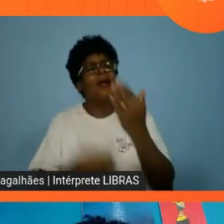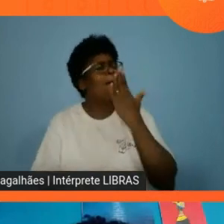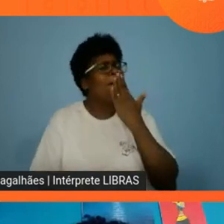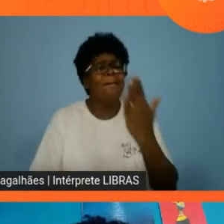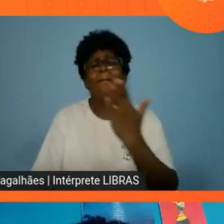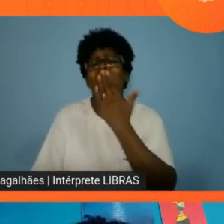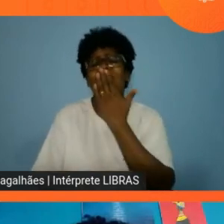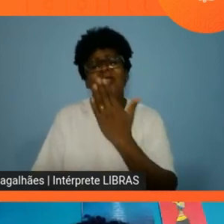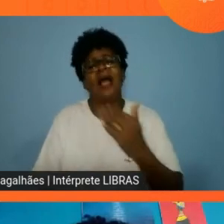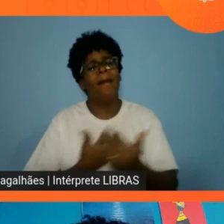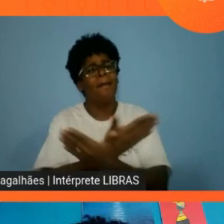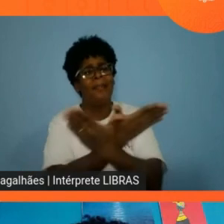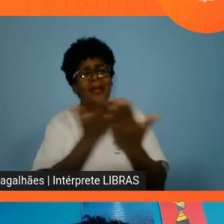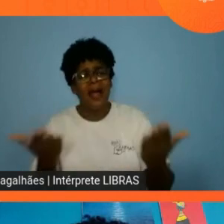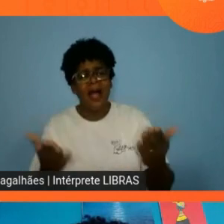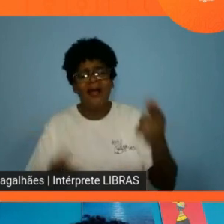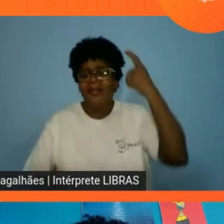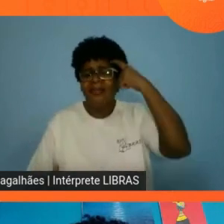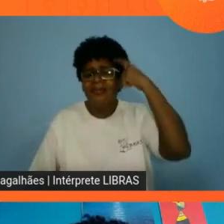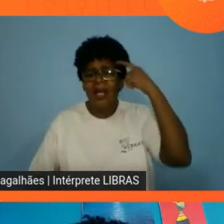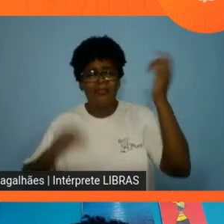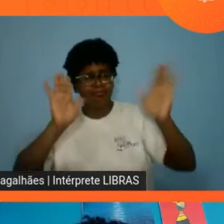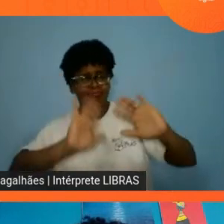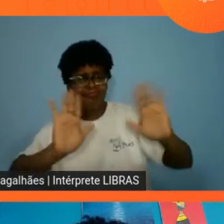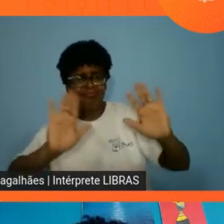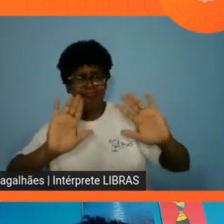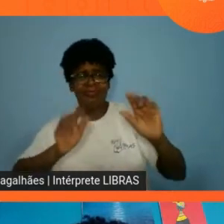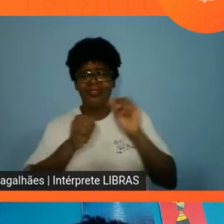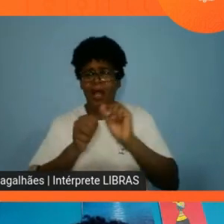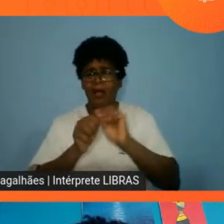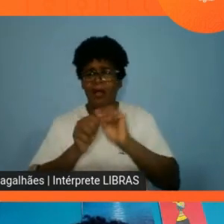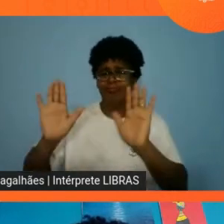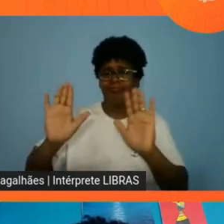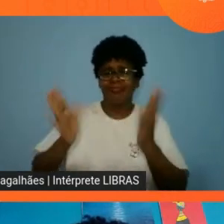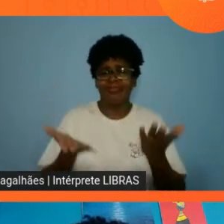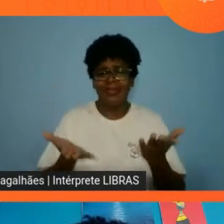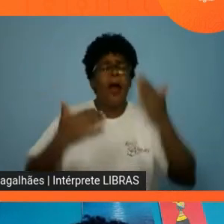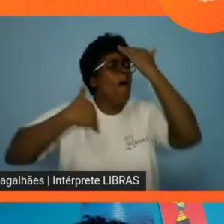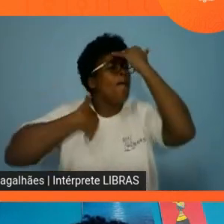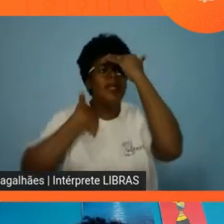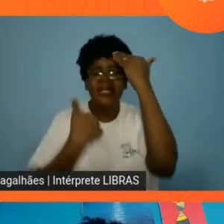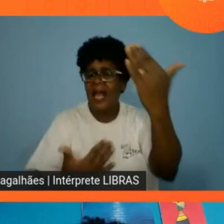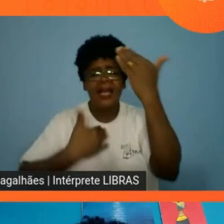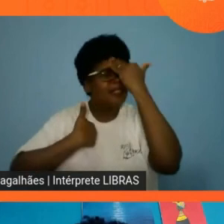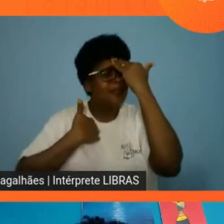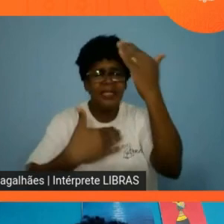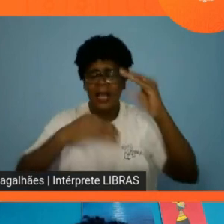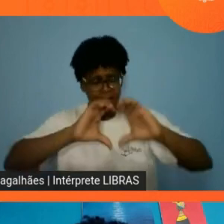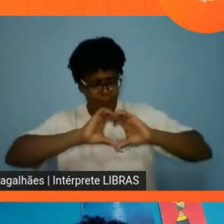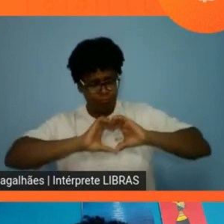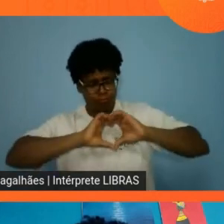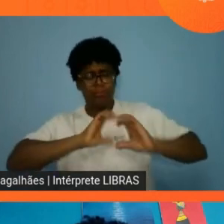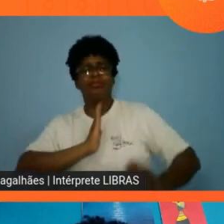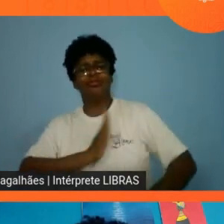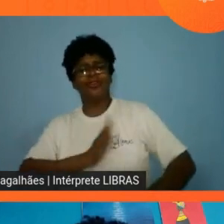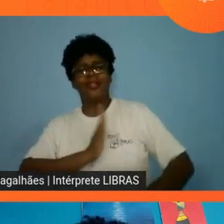para nós nos despedirmos, né? Fazer uma despedida aqui. Muito obrigada de coração pela participação de cada uma de